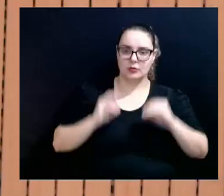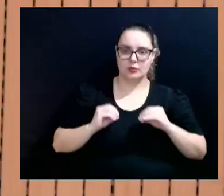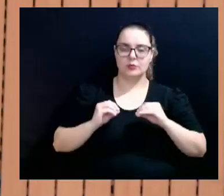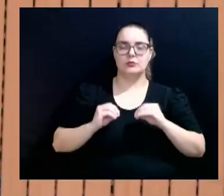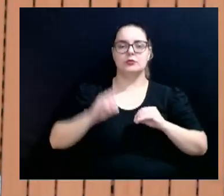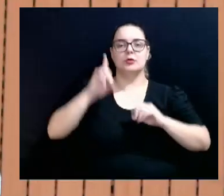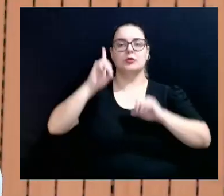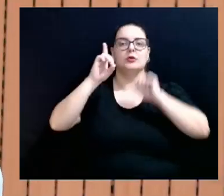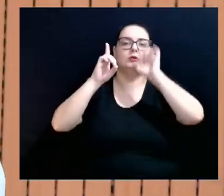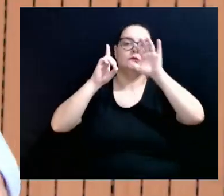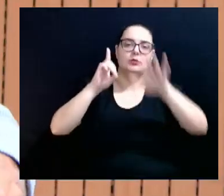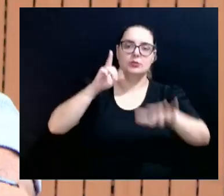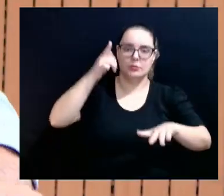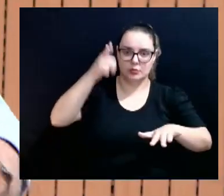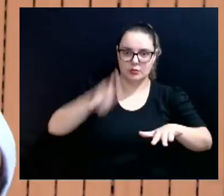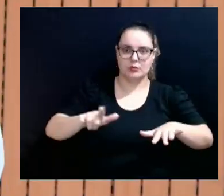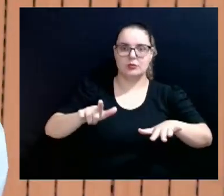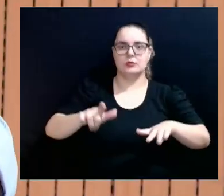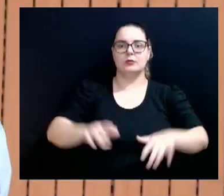nos abençoando.